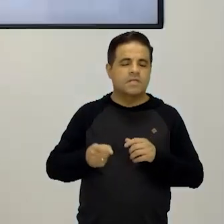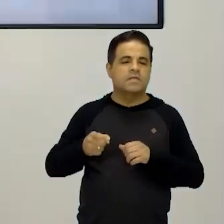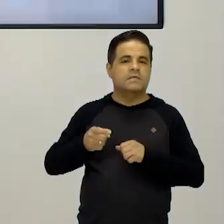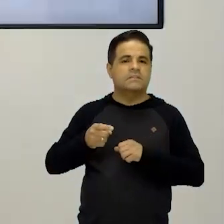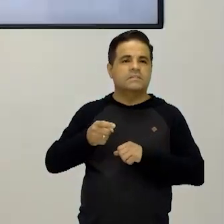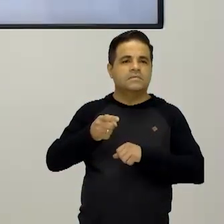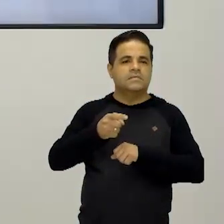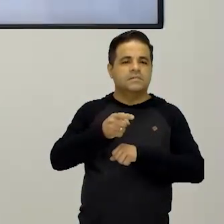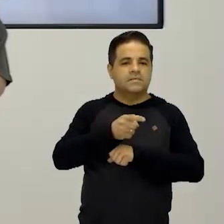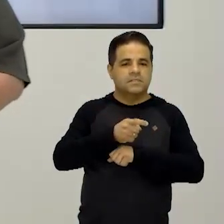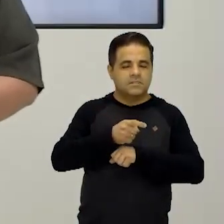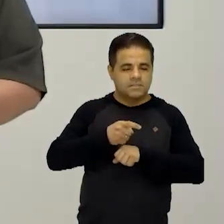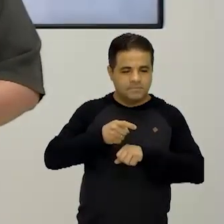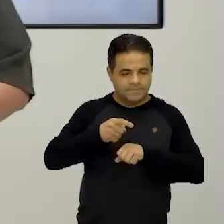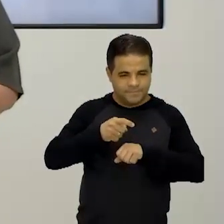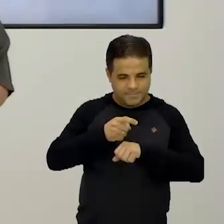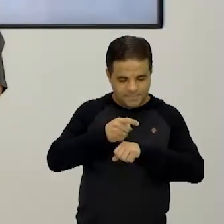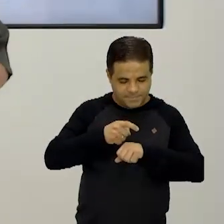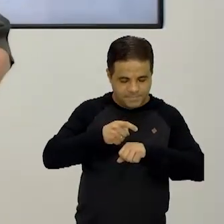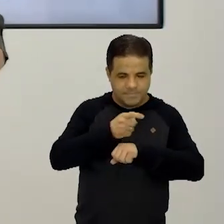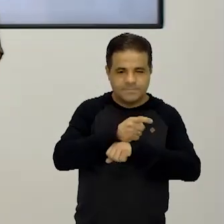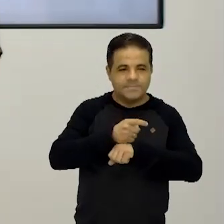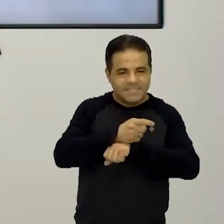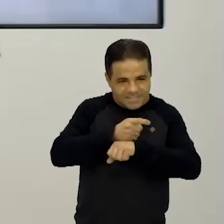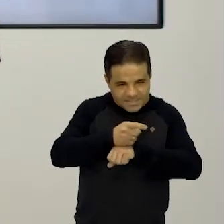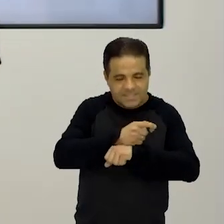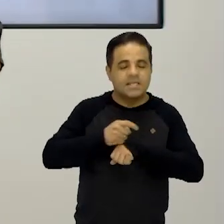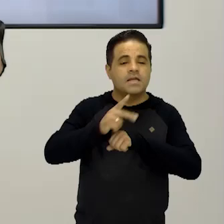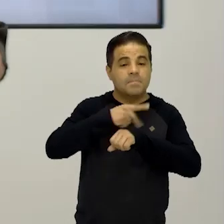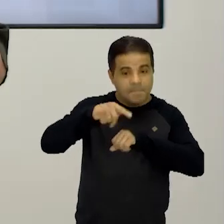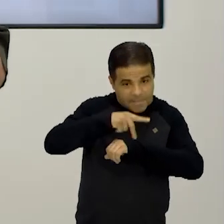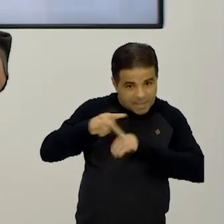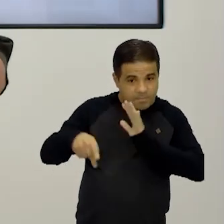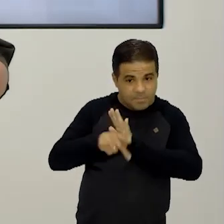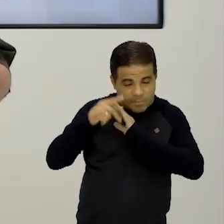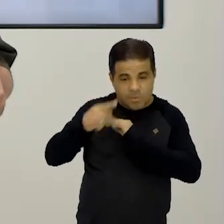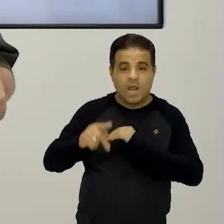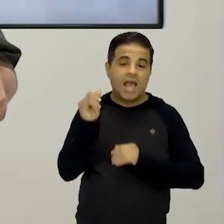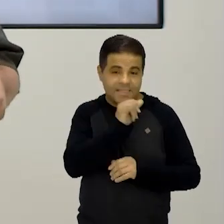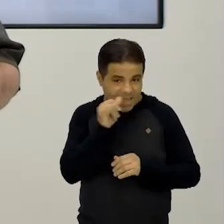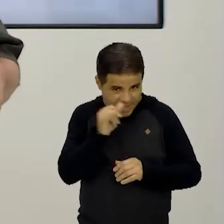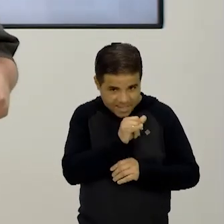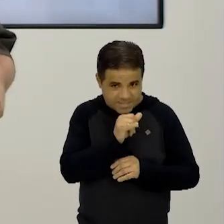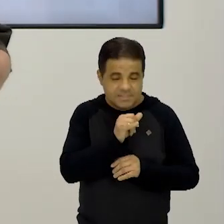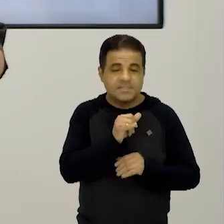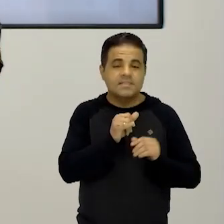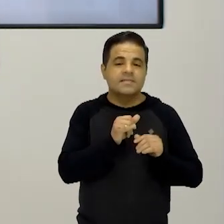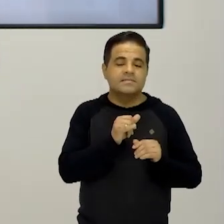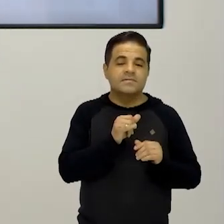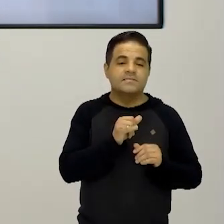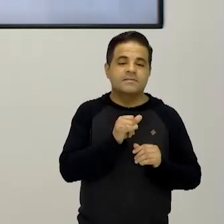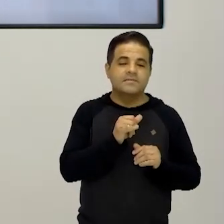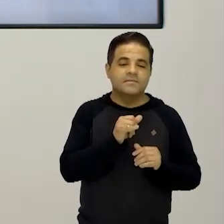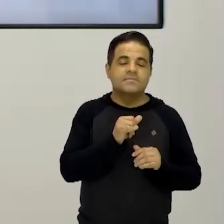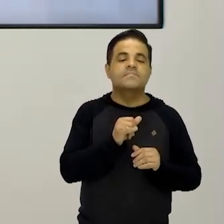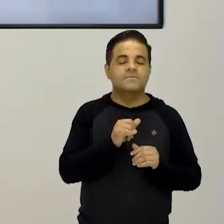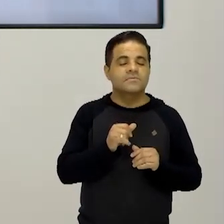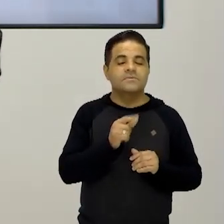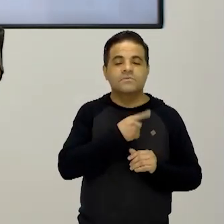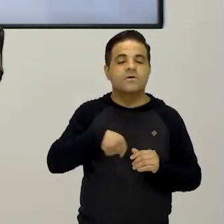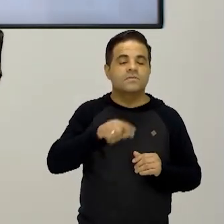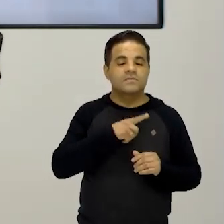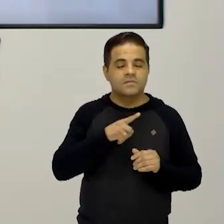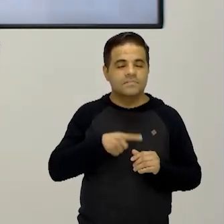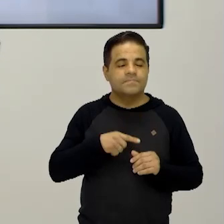nacionalidade de alguém, alguns adjetivos eles vão com o S lá, como exemplo, Italian, I am an Italian person, so the Italians, a gente tem